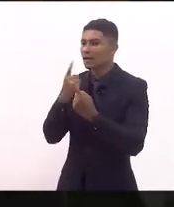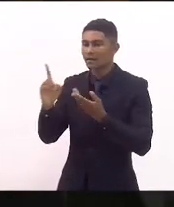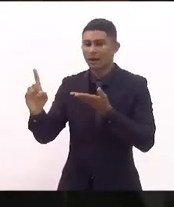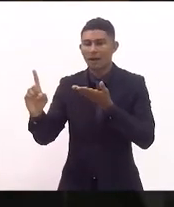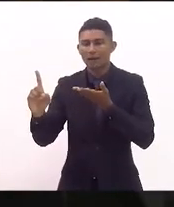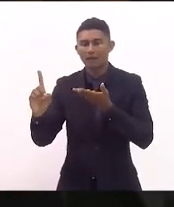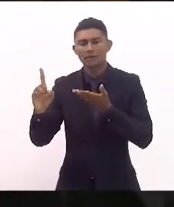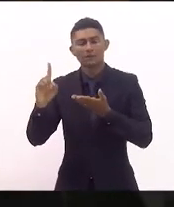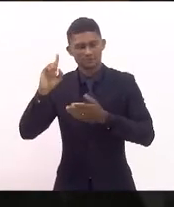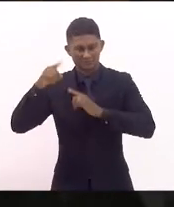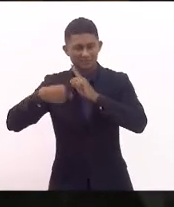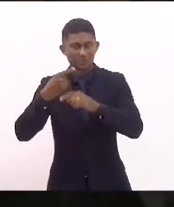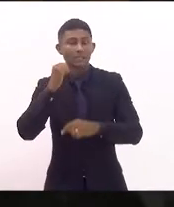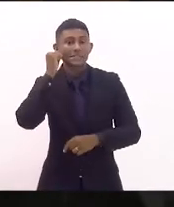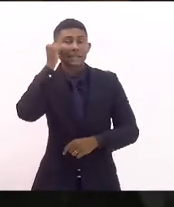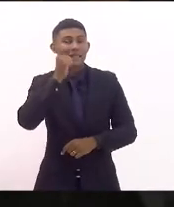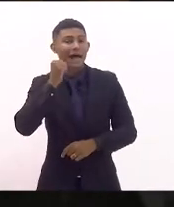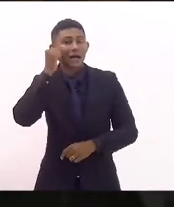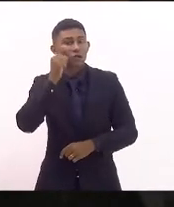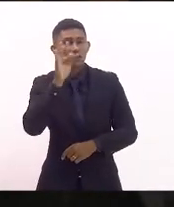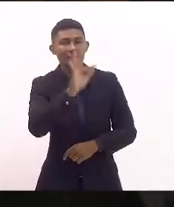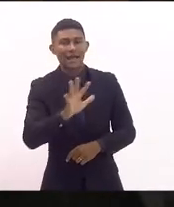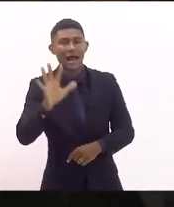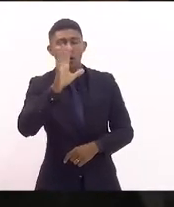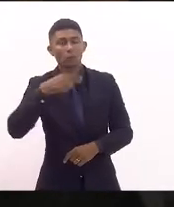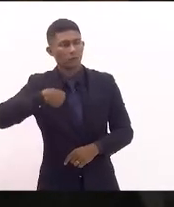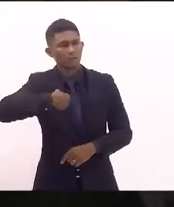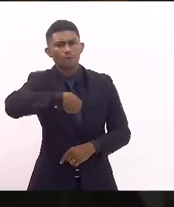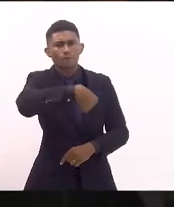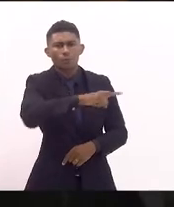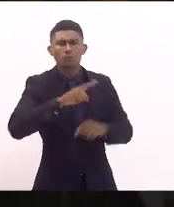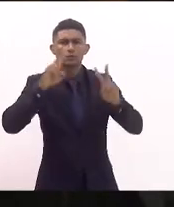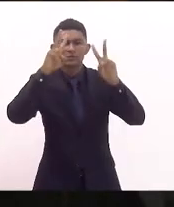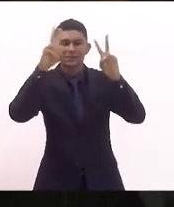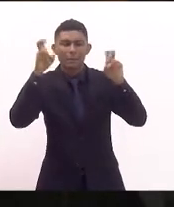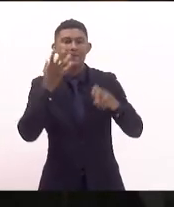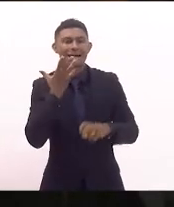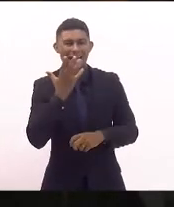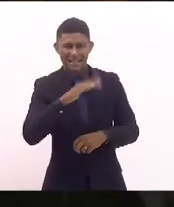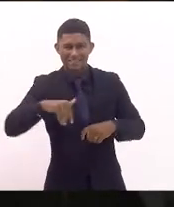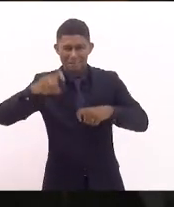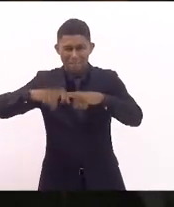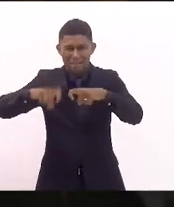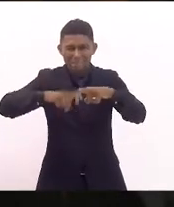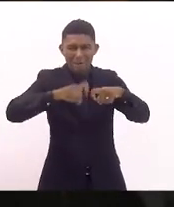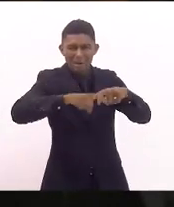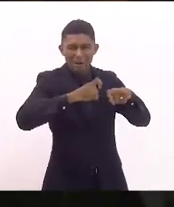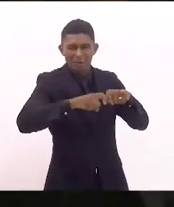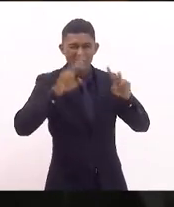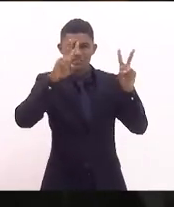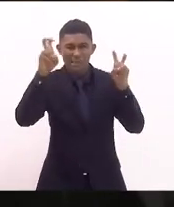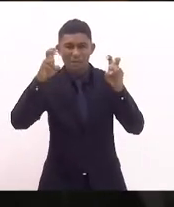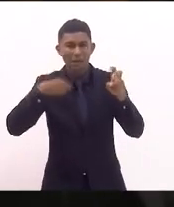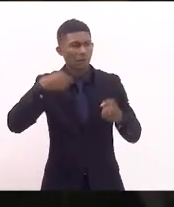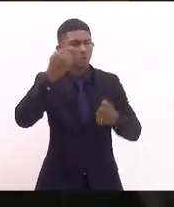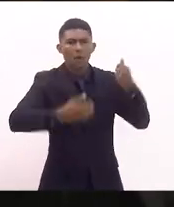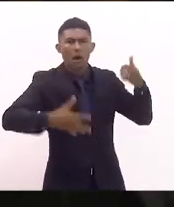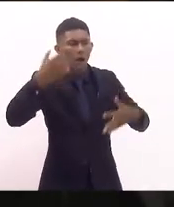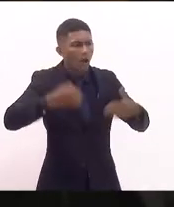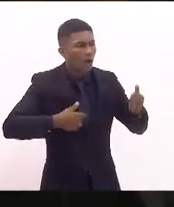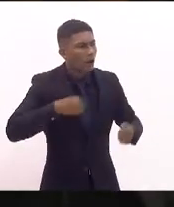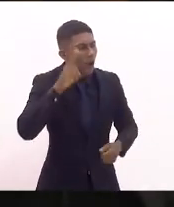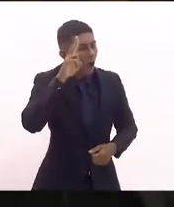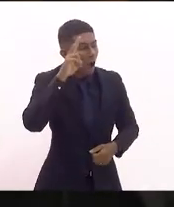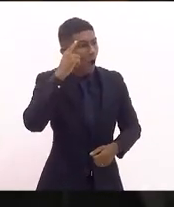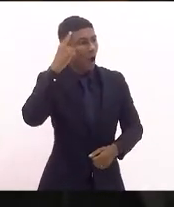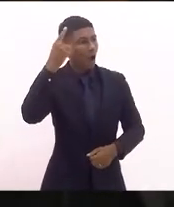Senado Federal para falar de abuso sexual infantil. Sim, a Paula estava lá para ser